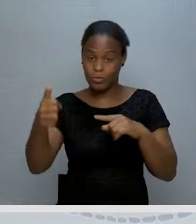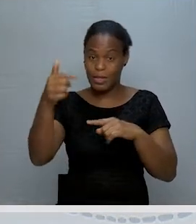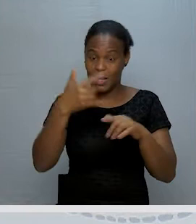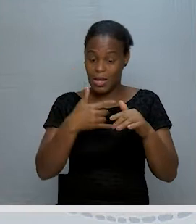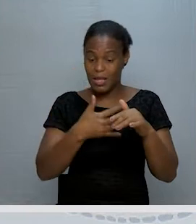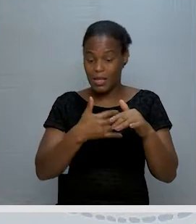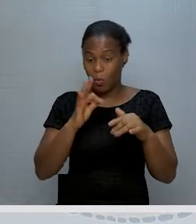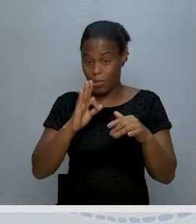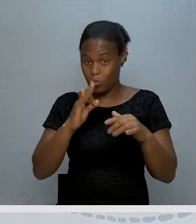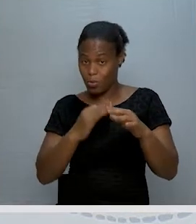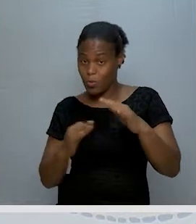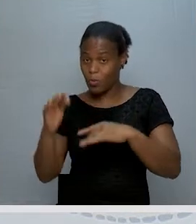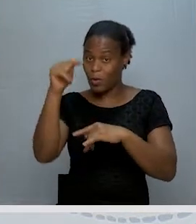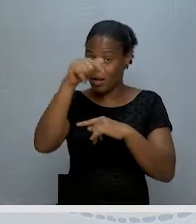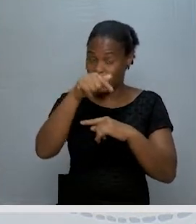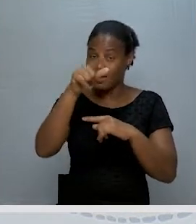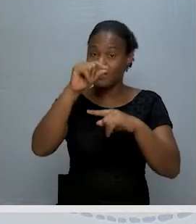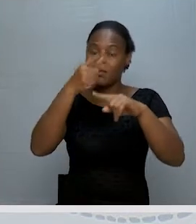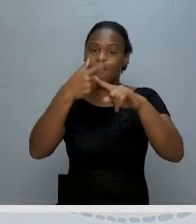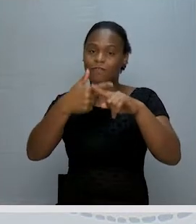denominador, também devo